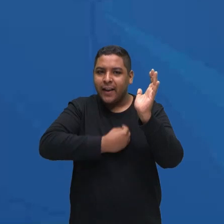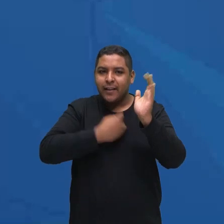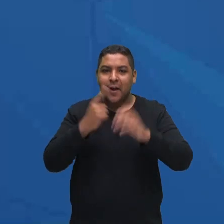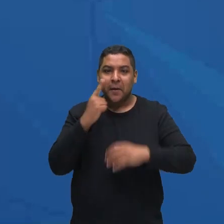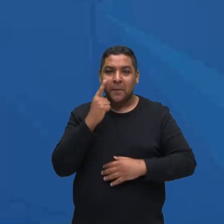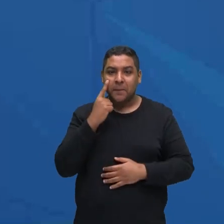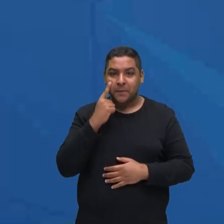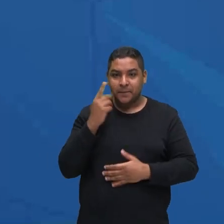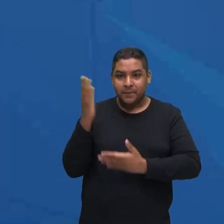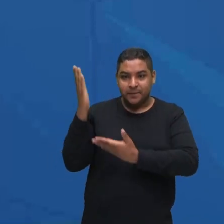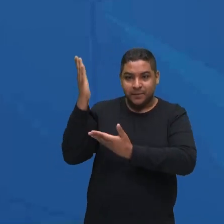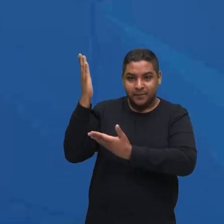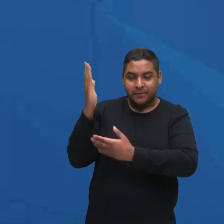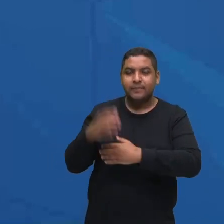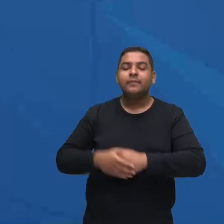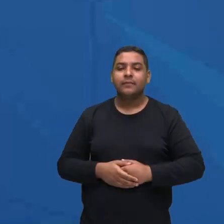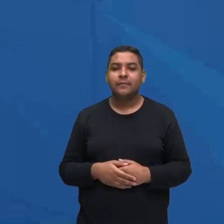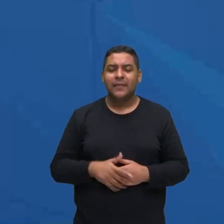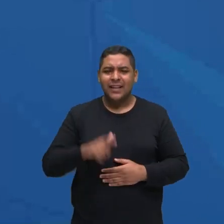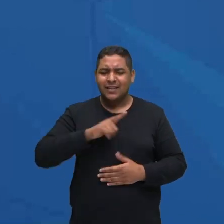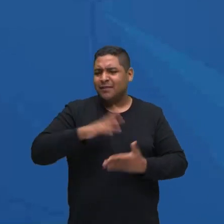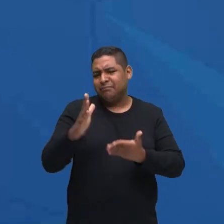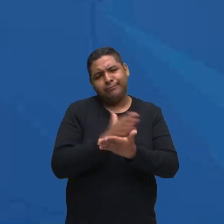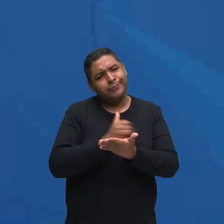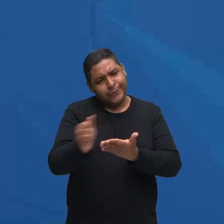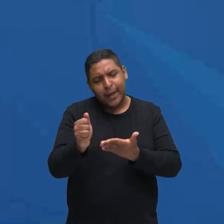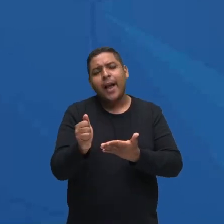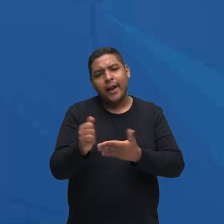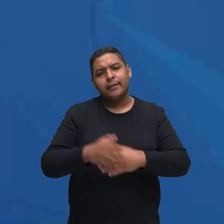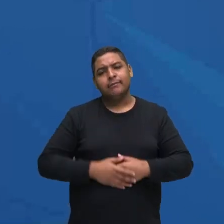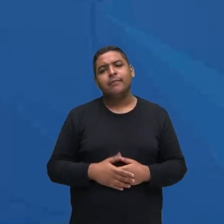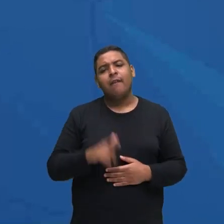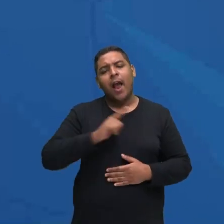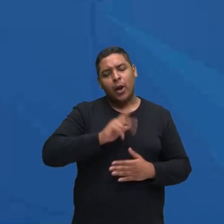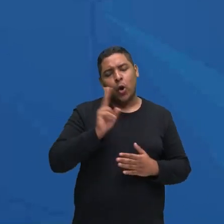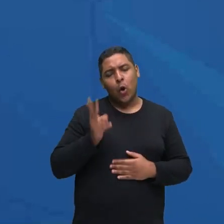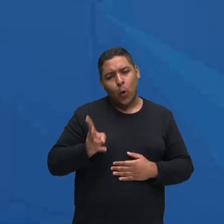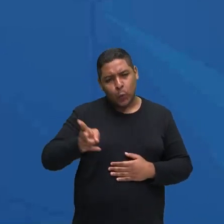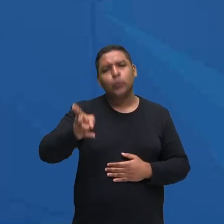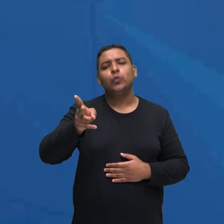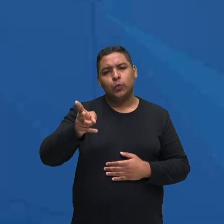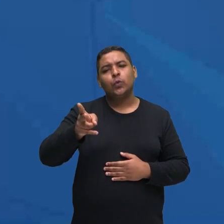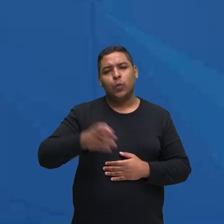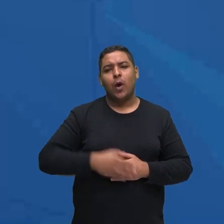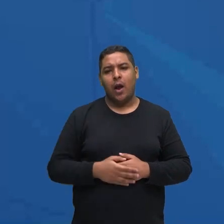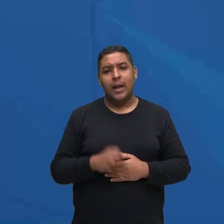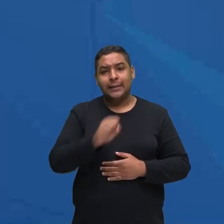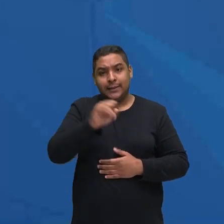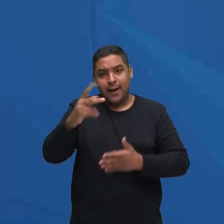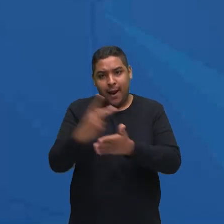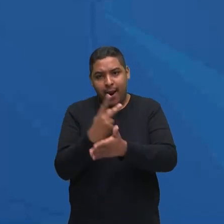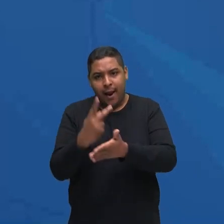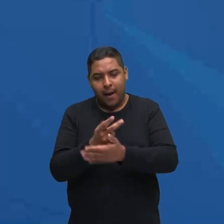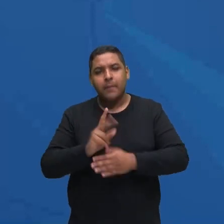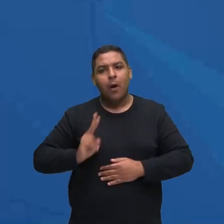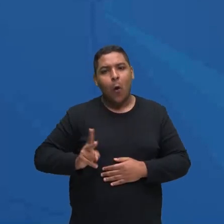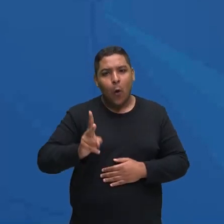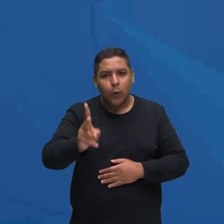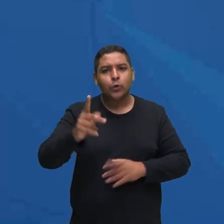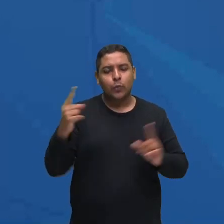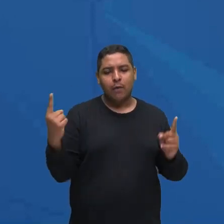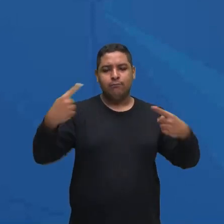pergunta, você perde a chance, mas se você acertar, você ganha uma vida para uma outra que você venha a errar, tá bom? Para continuar na